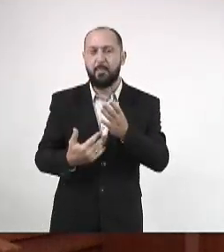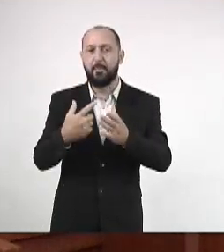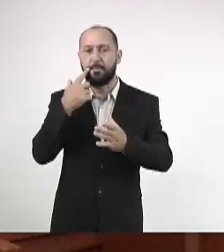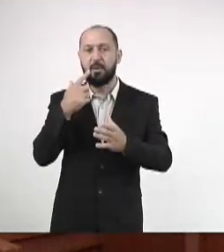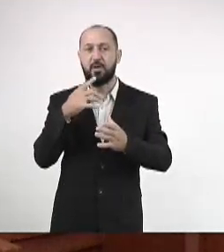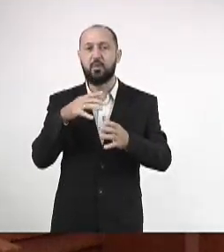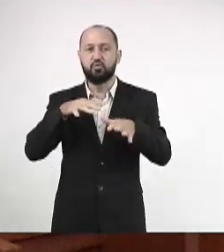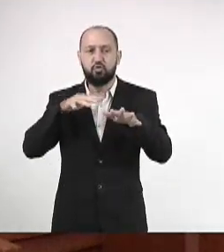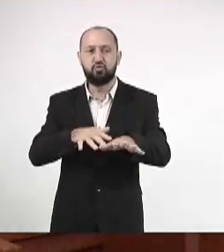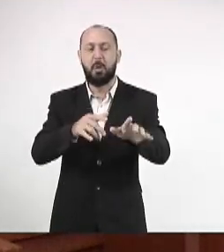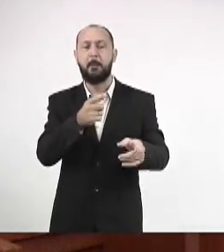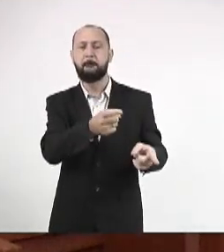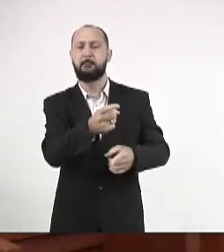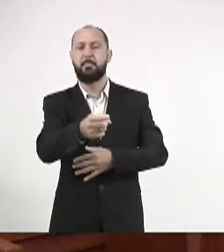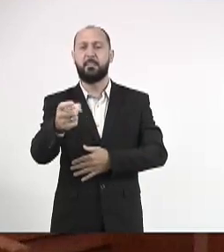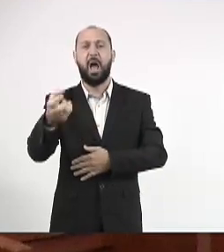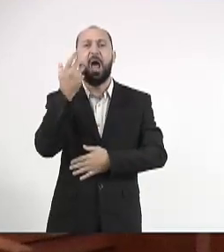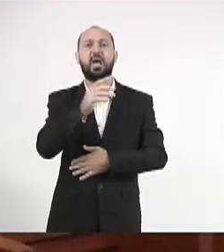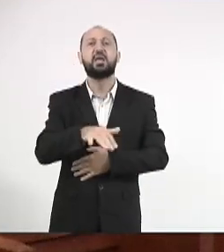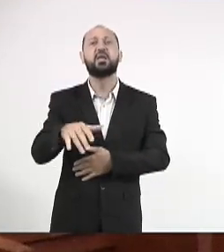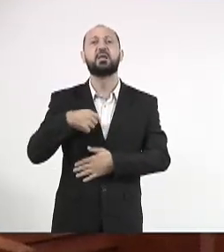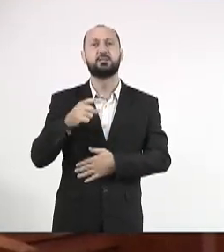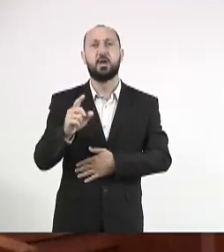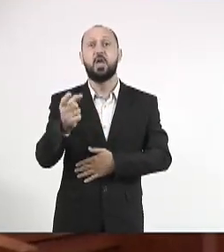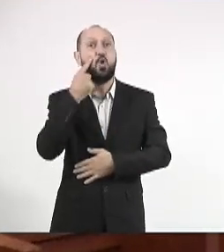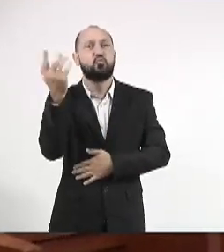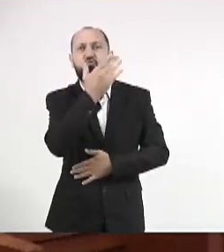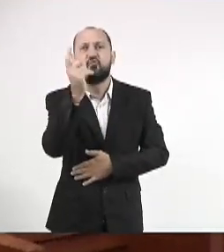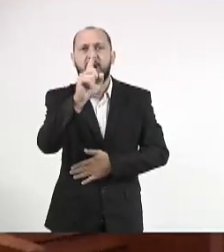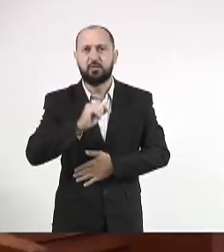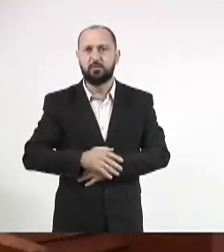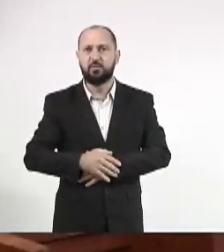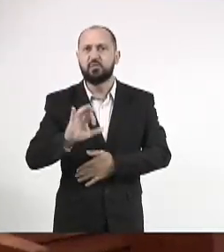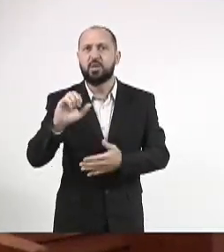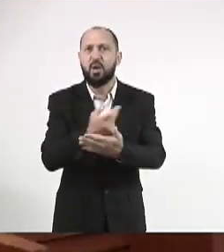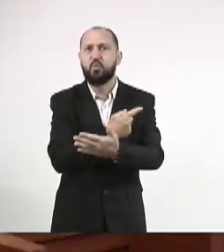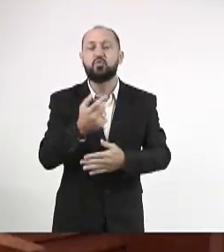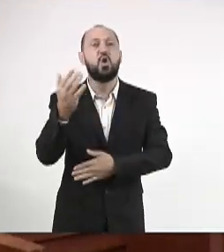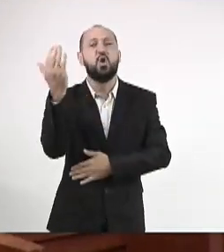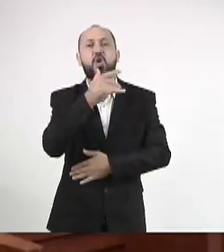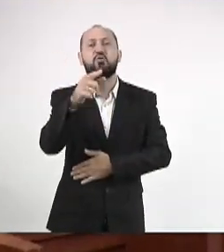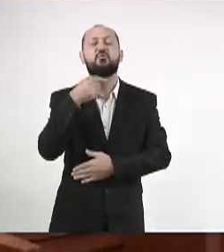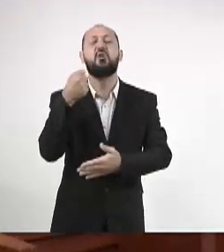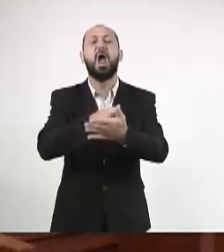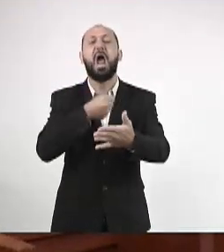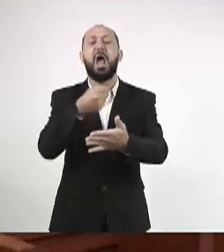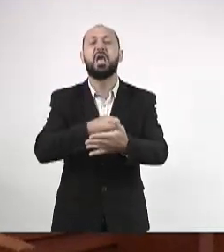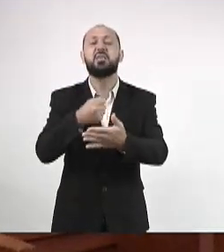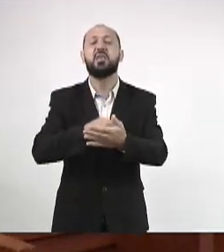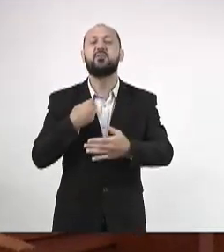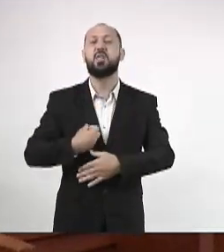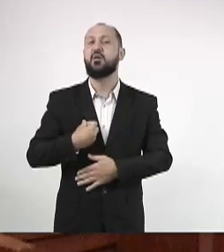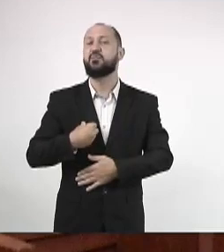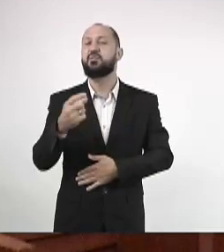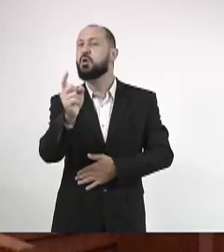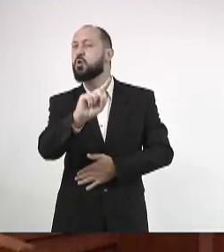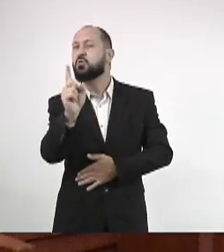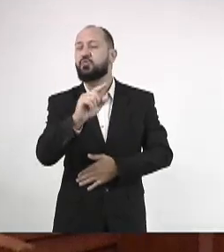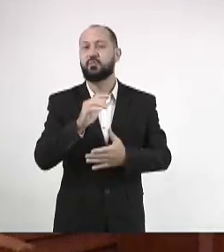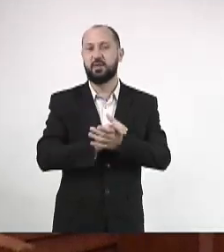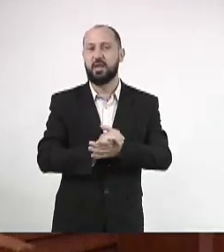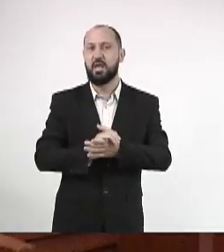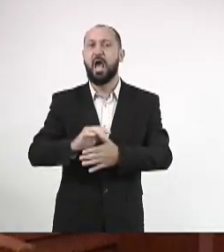sua estrutura, atirando em crianças indígenas. Foi isso que aconteceu, e eu não vi ninguém defendendo a vida. Eu não vejo